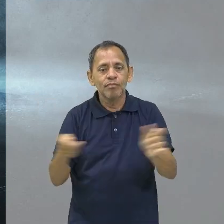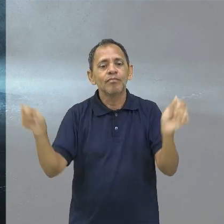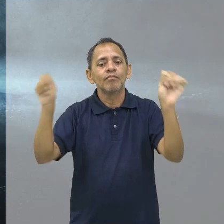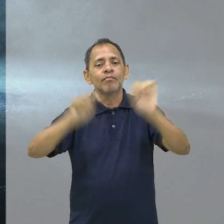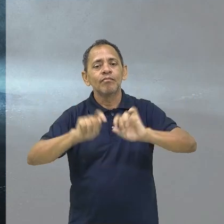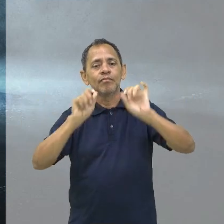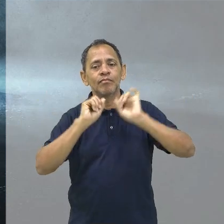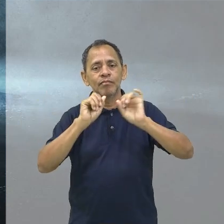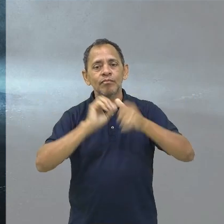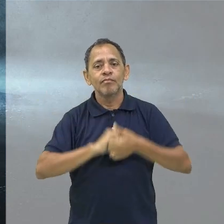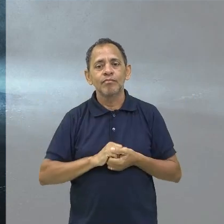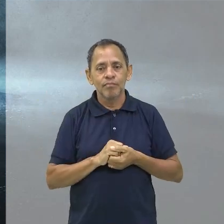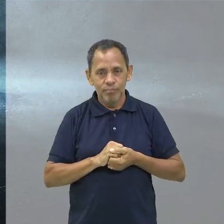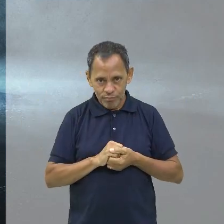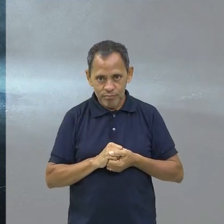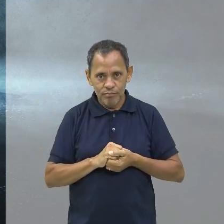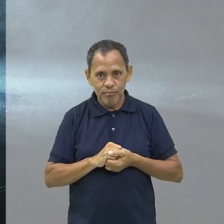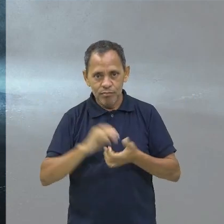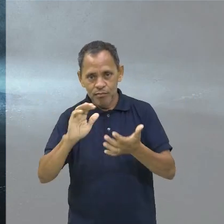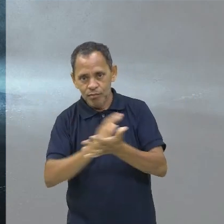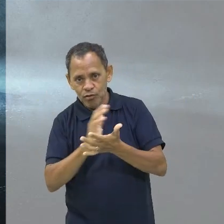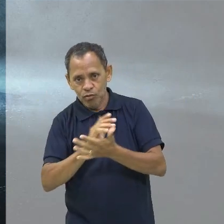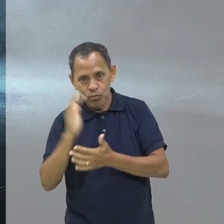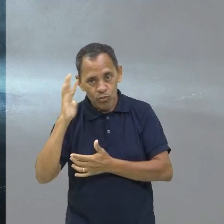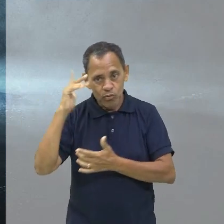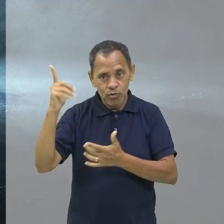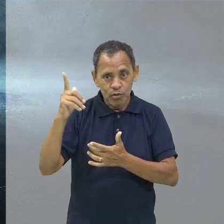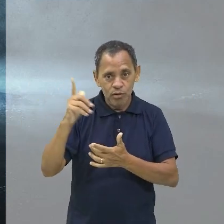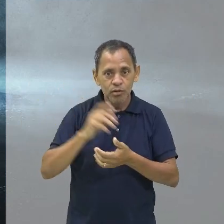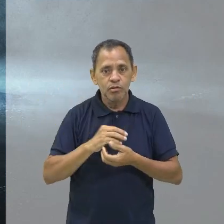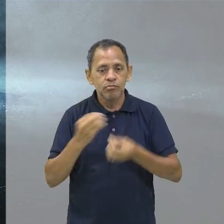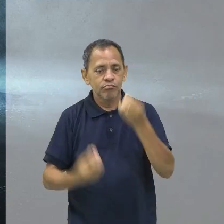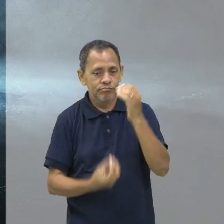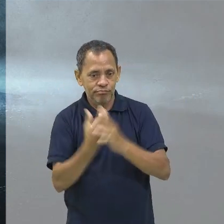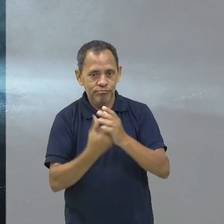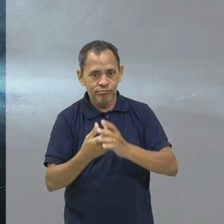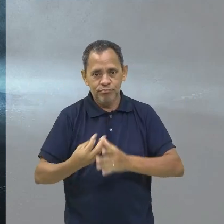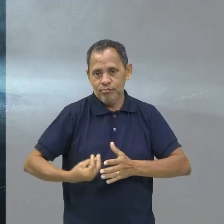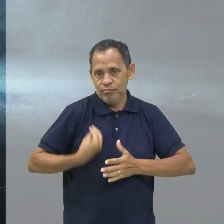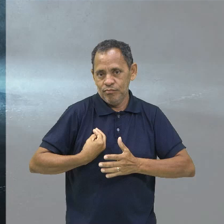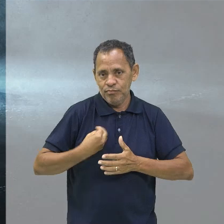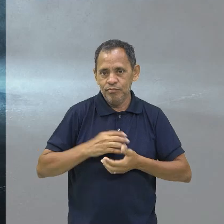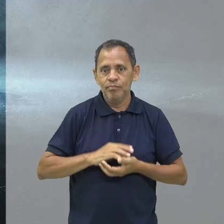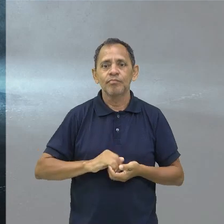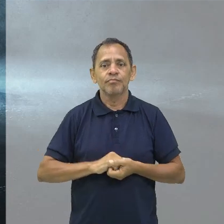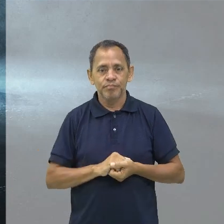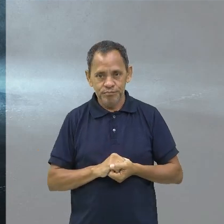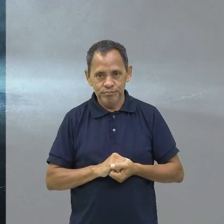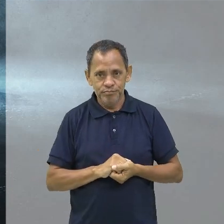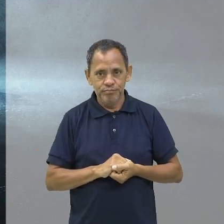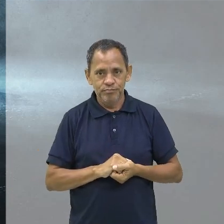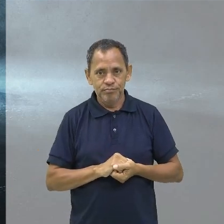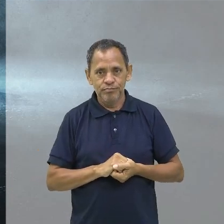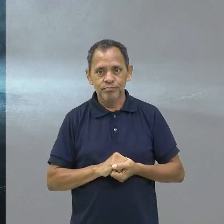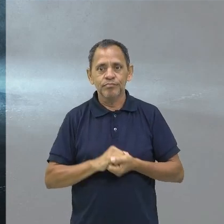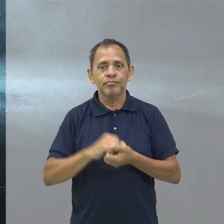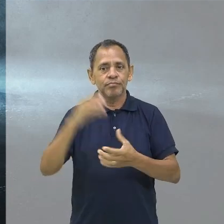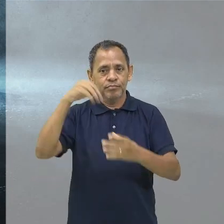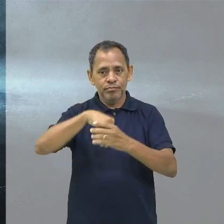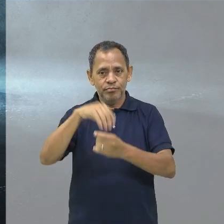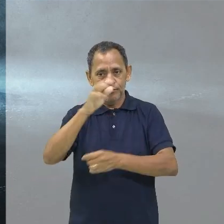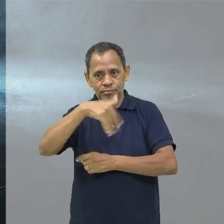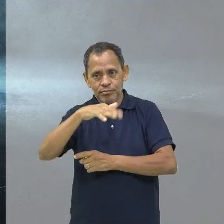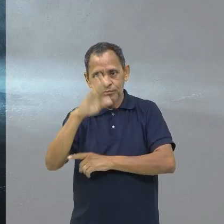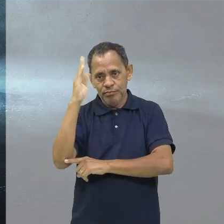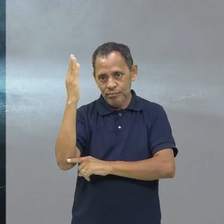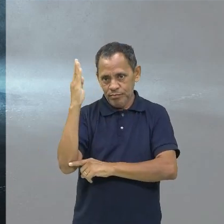em certas condições, de originar a vida, o componente biológico. E nós vamos, então, ouvir